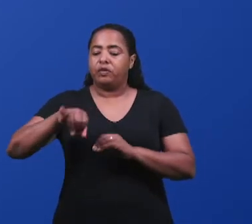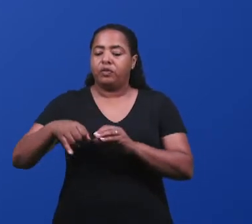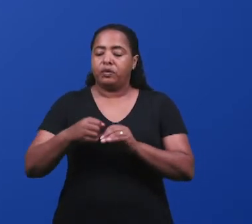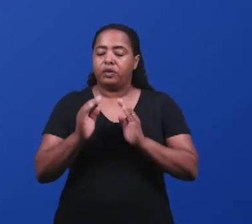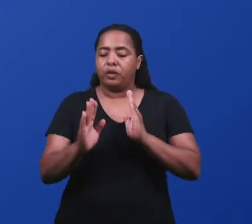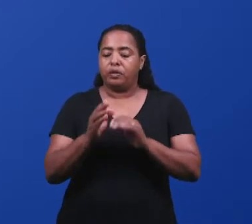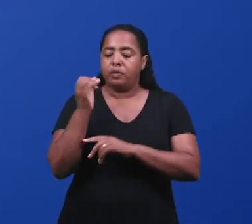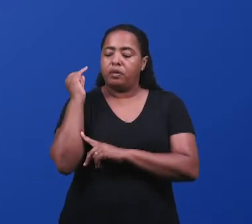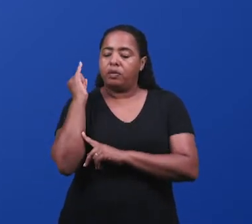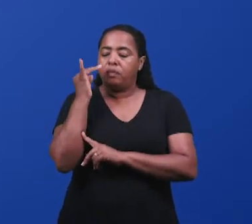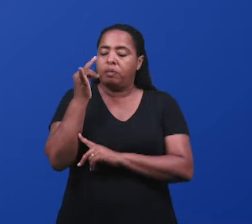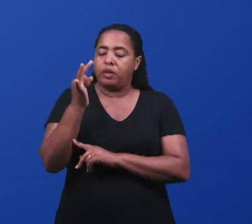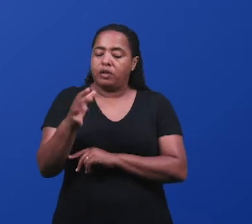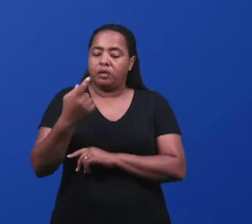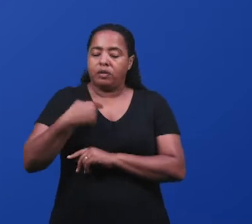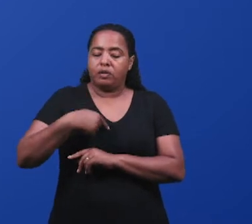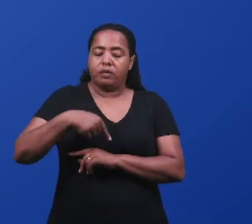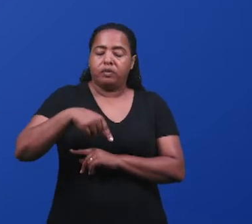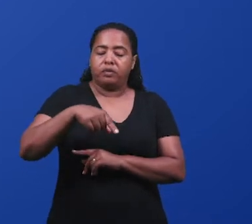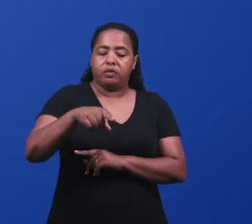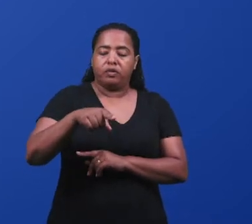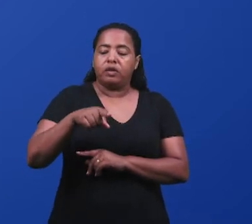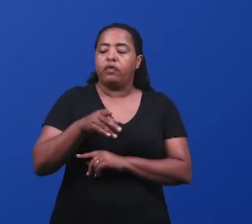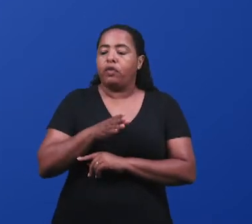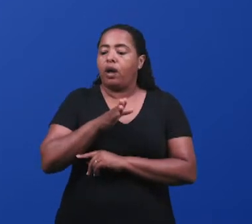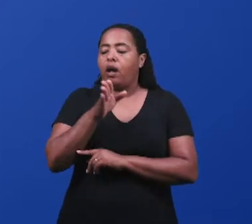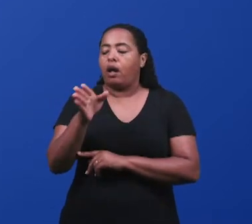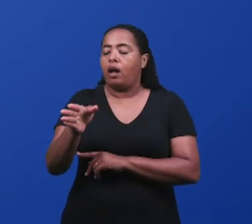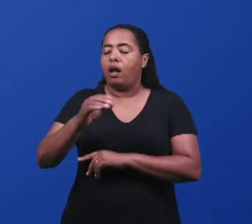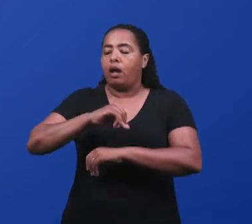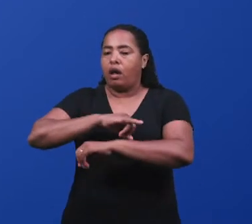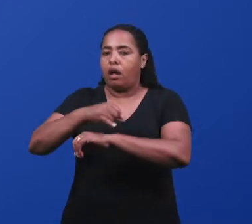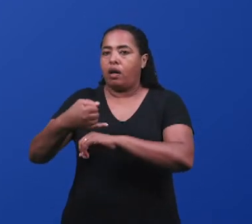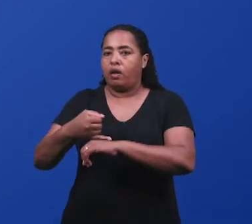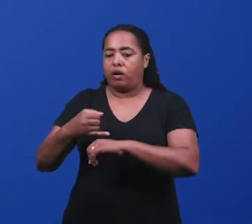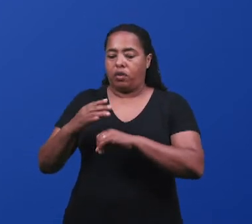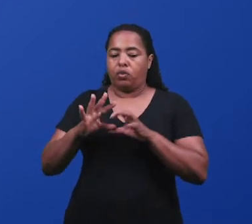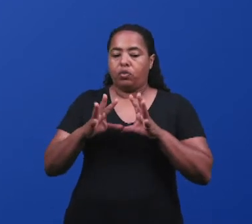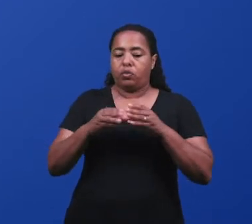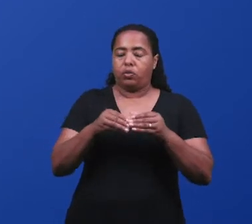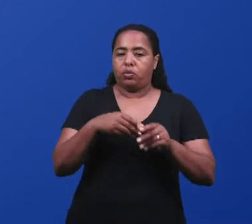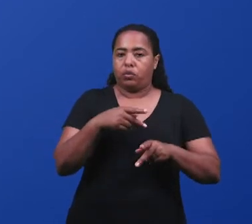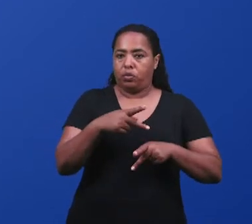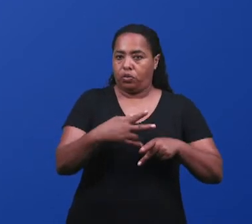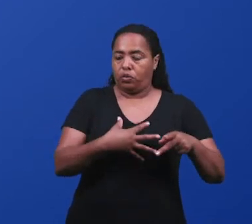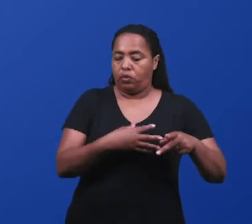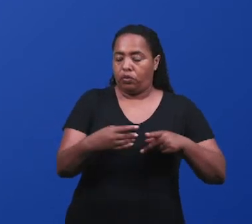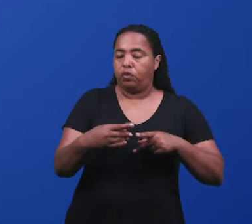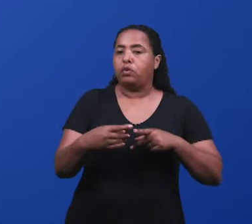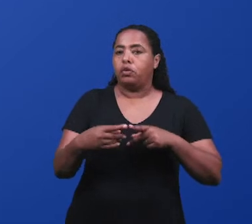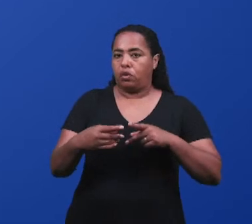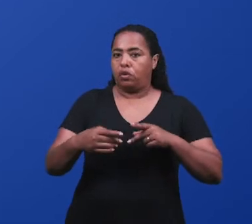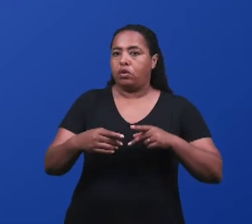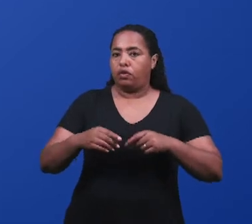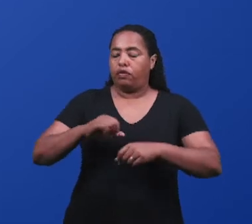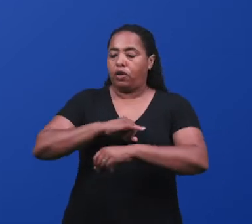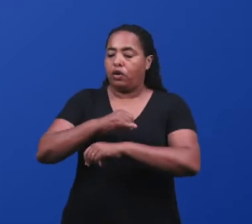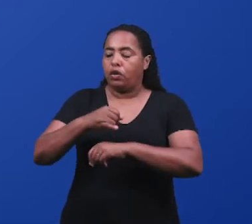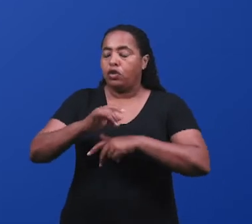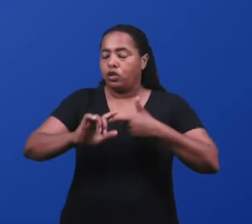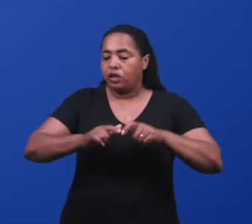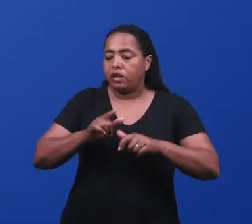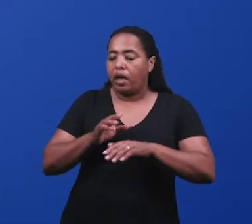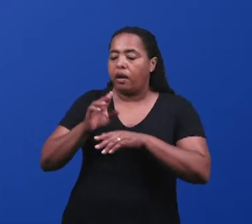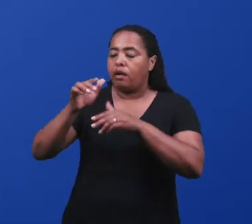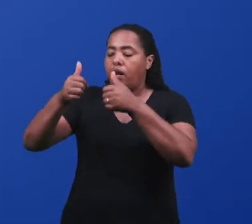Josué de madrugada e partiram de Sitim, e vieram até o Jordão, ele e todos os filhos de Israel, e pousaram ali antes que